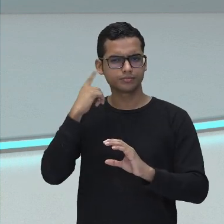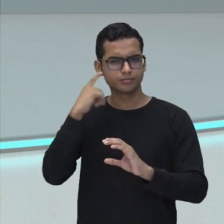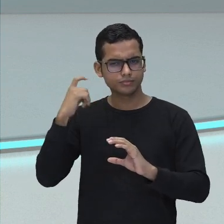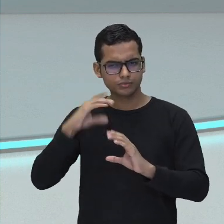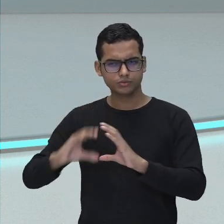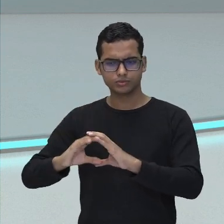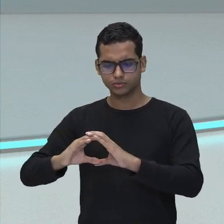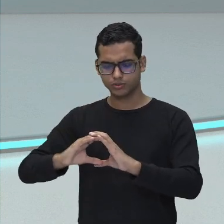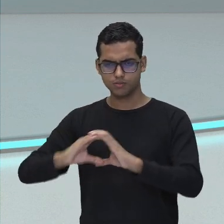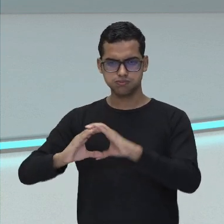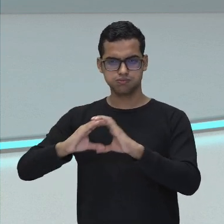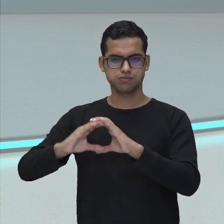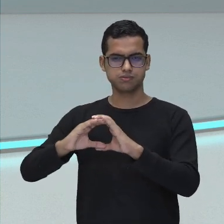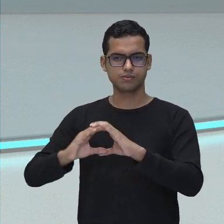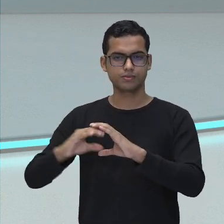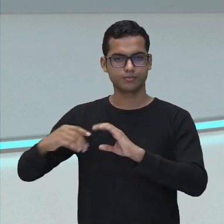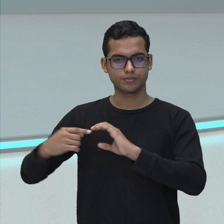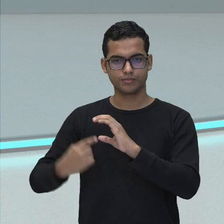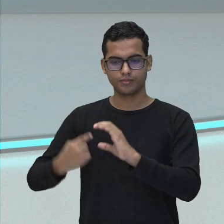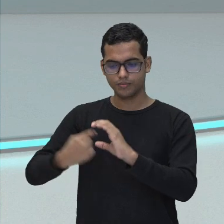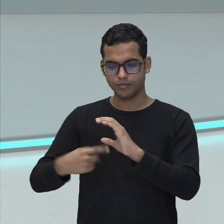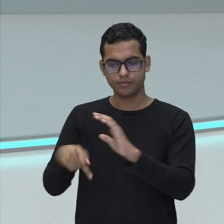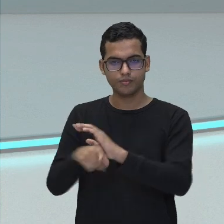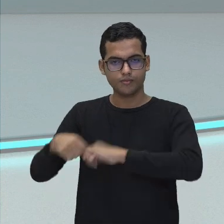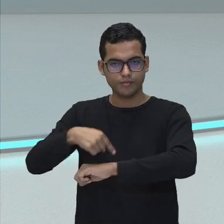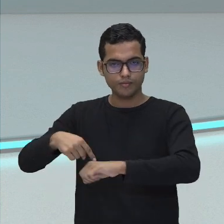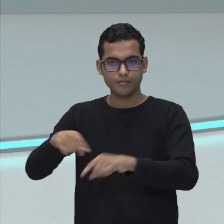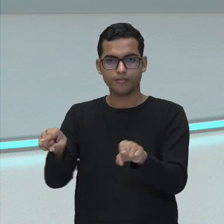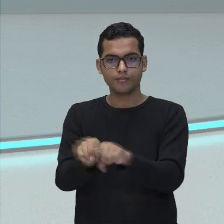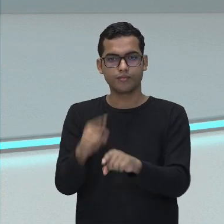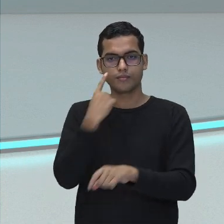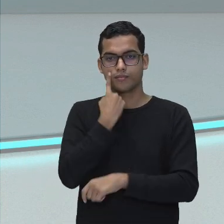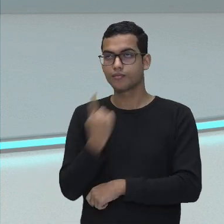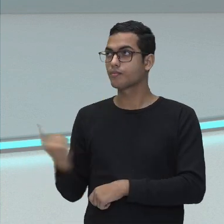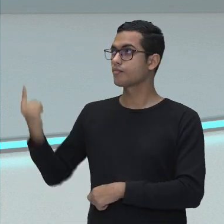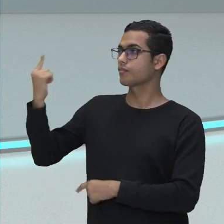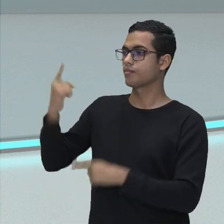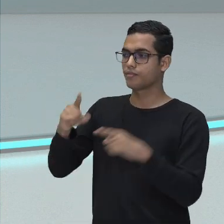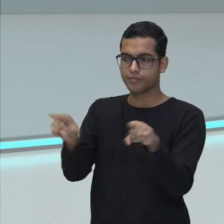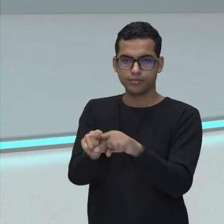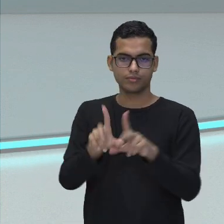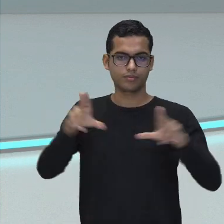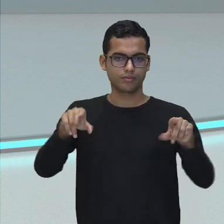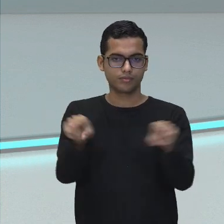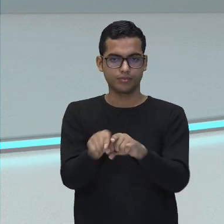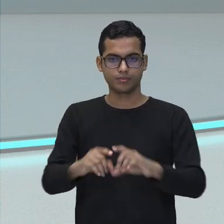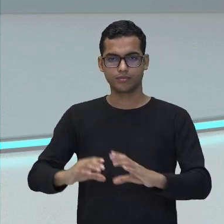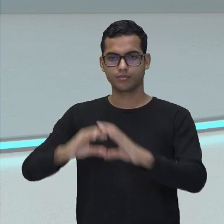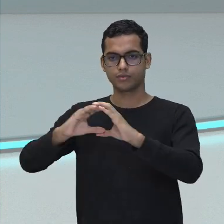s m tio tamb